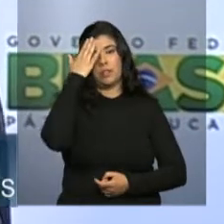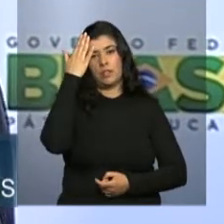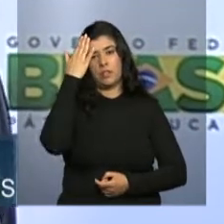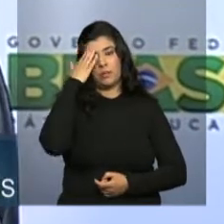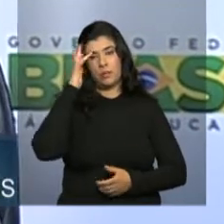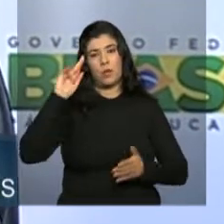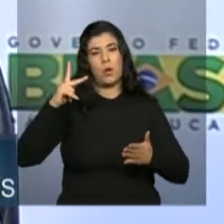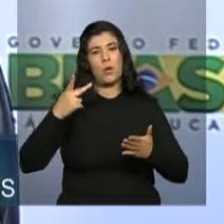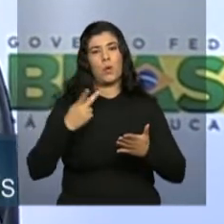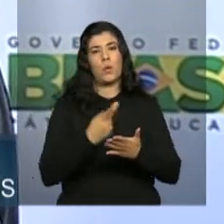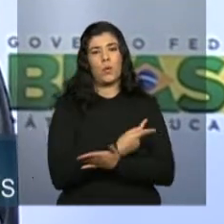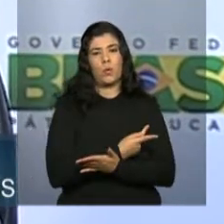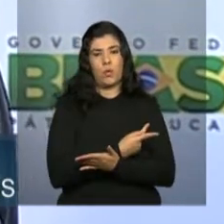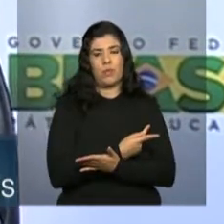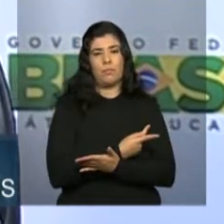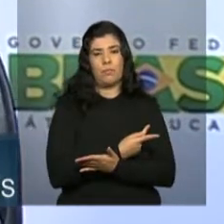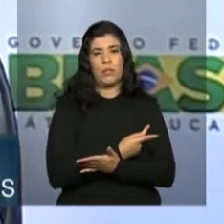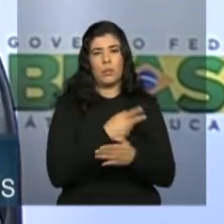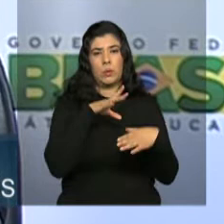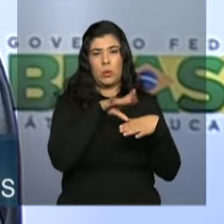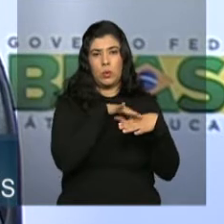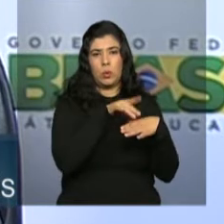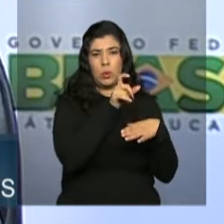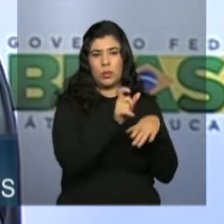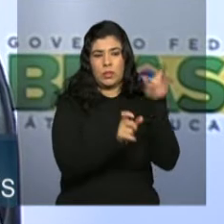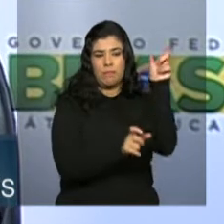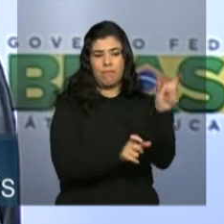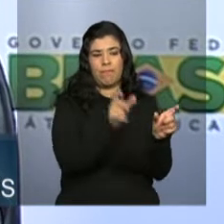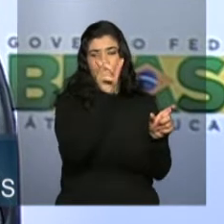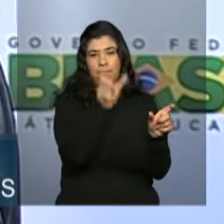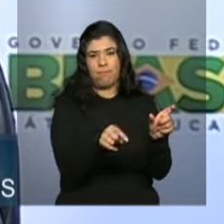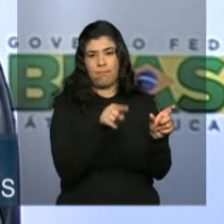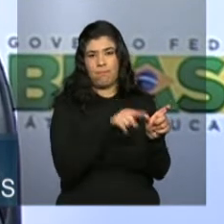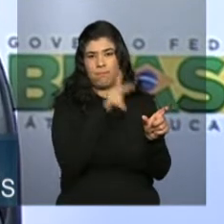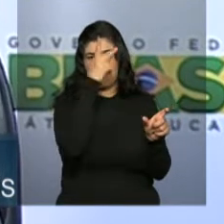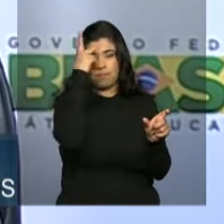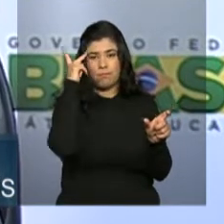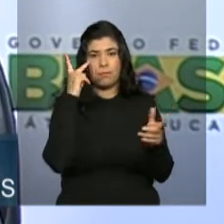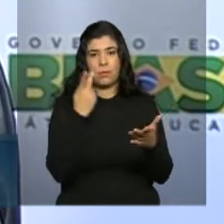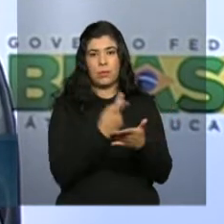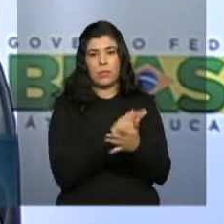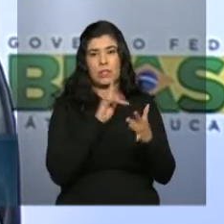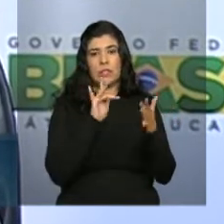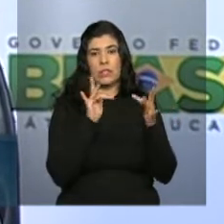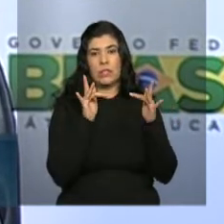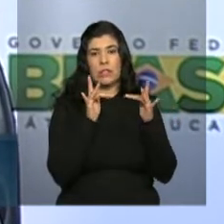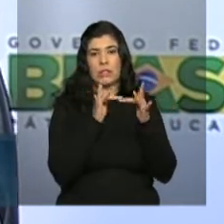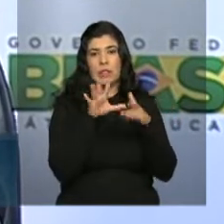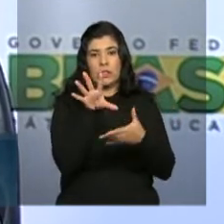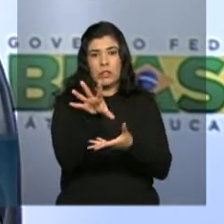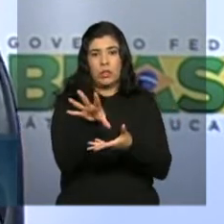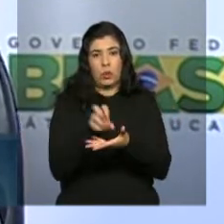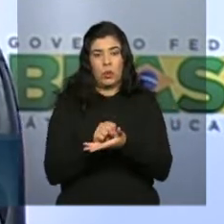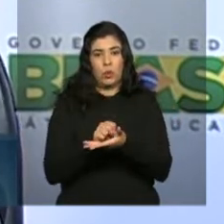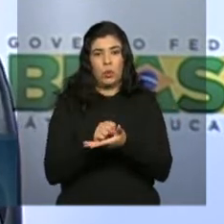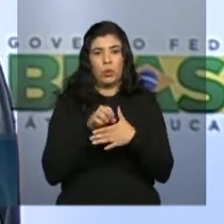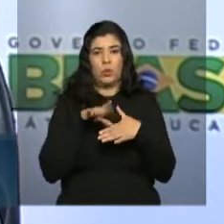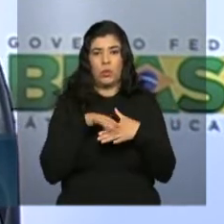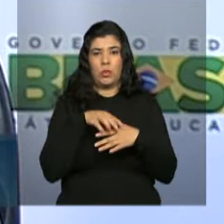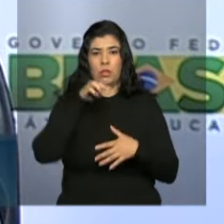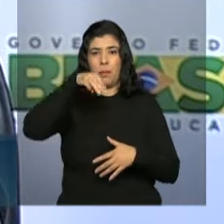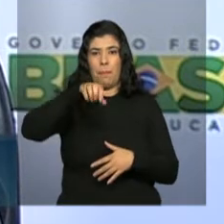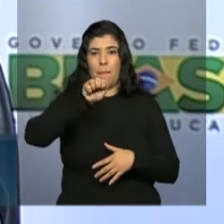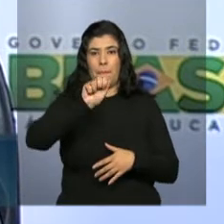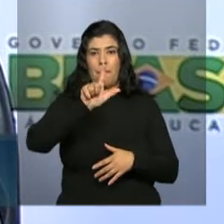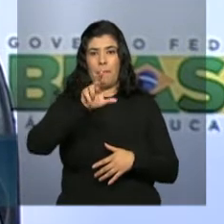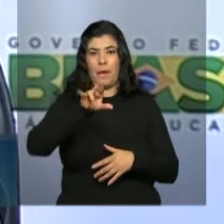todos os casos são de pessoas que adentraram a a mata né A Região Serrana foram a cachoeiras